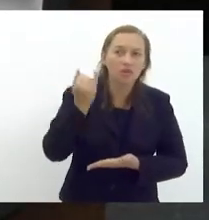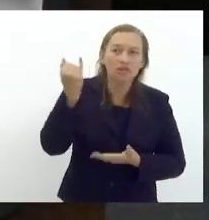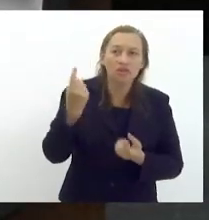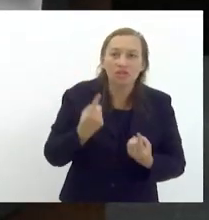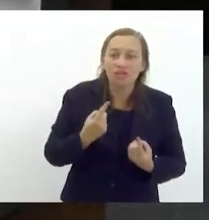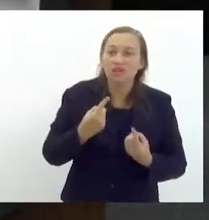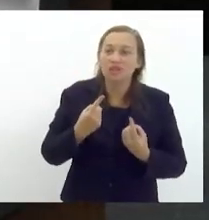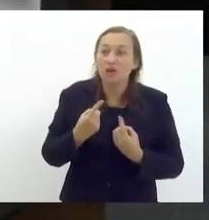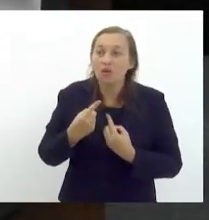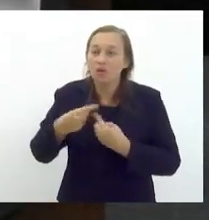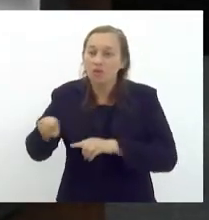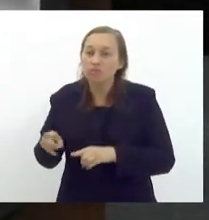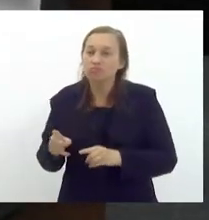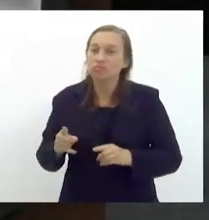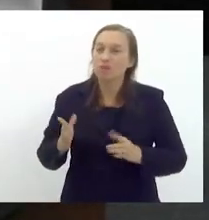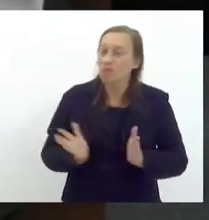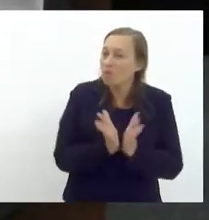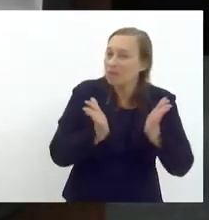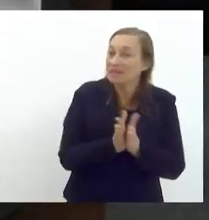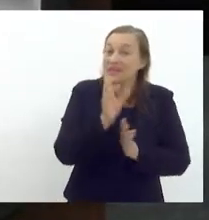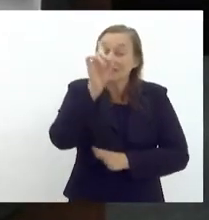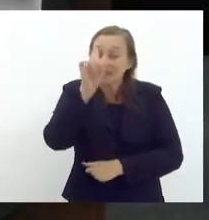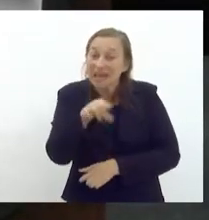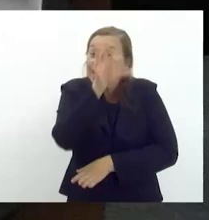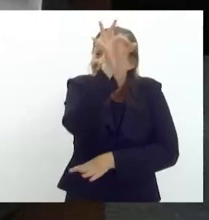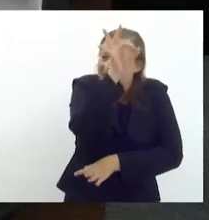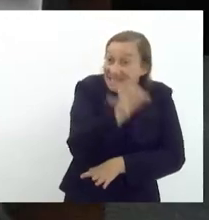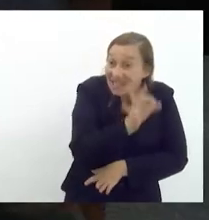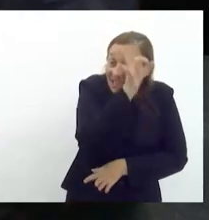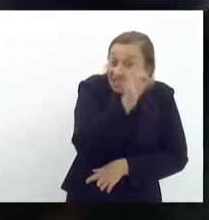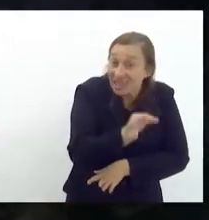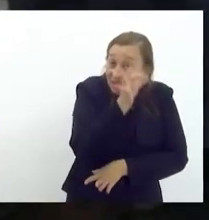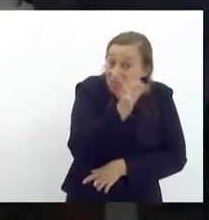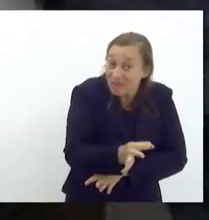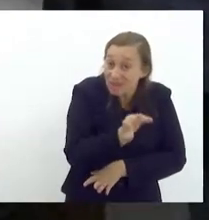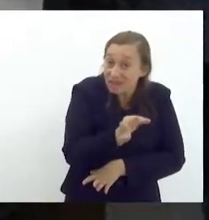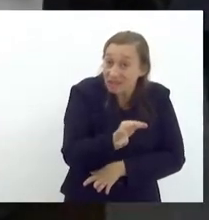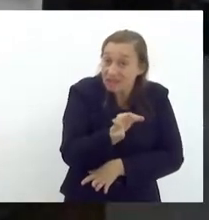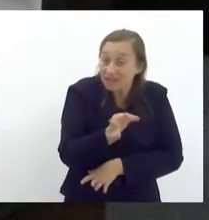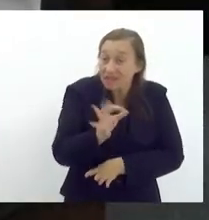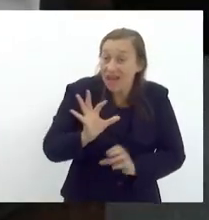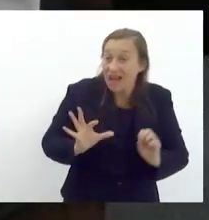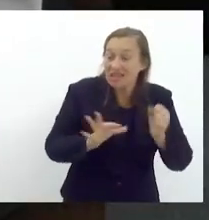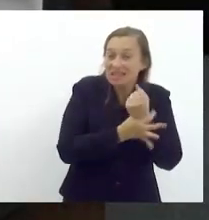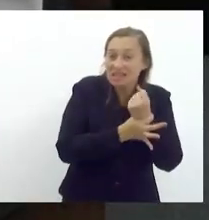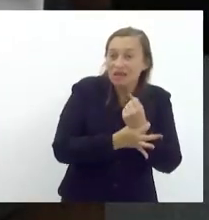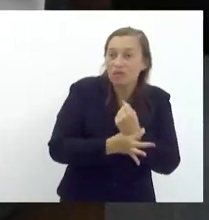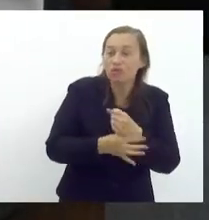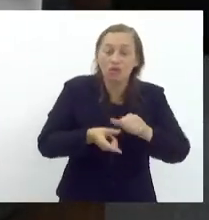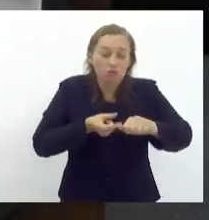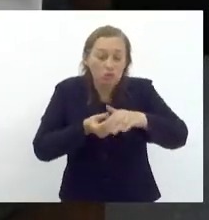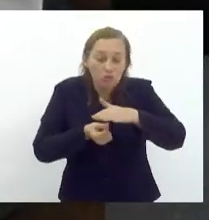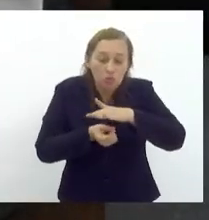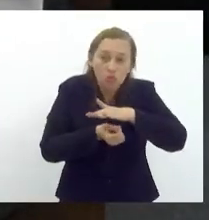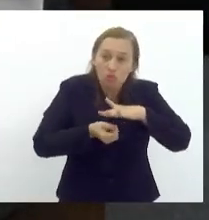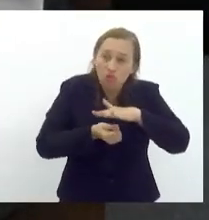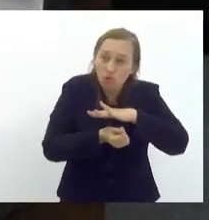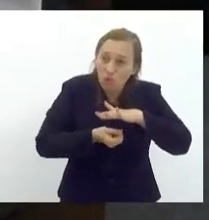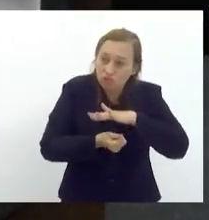combate a pobreza que é exatamente a garantia do fundo para